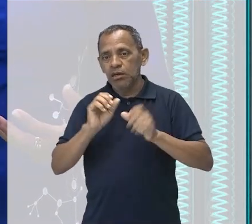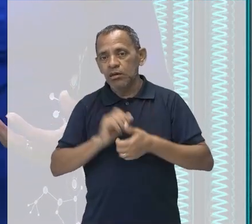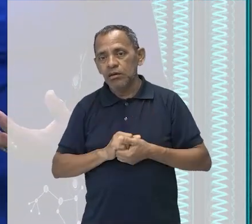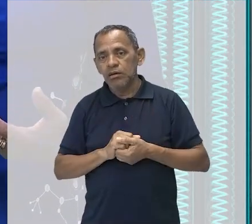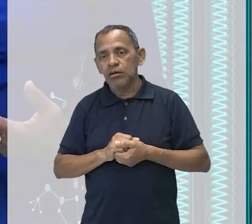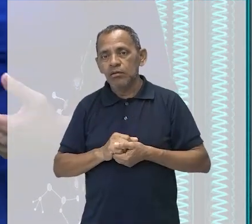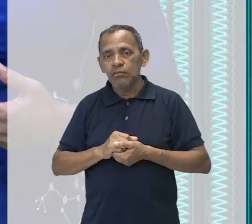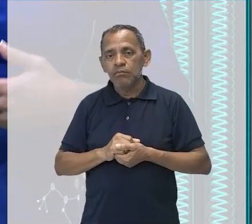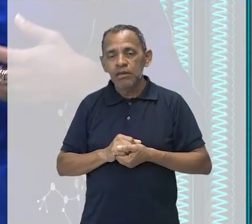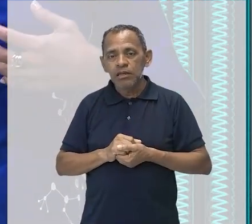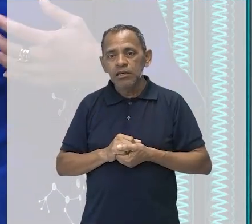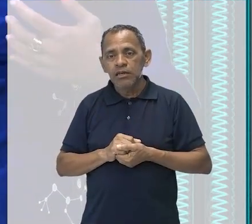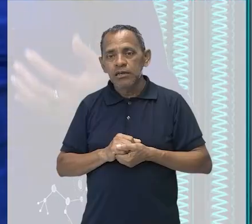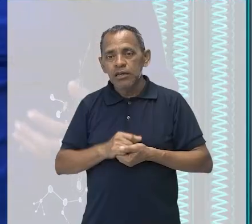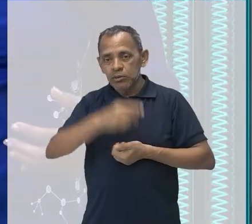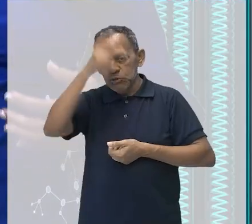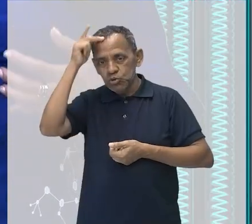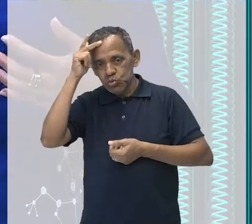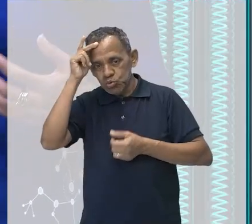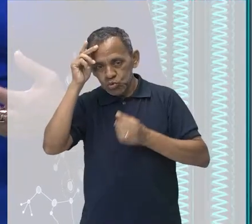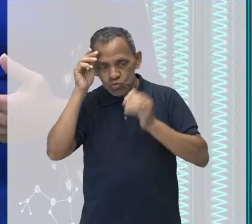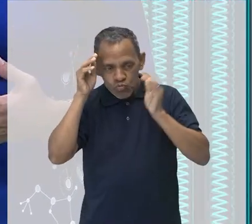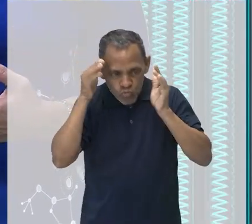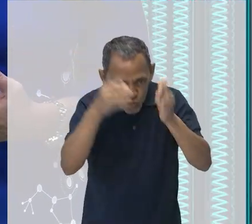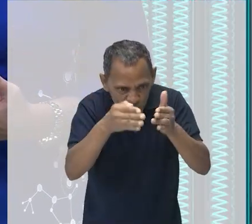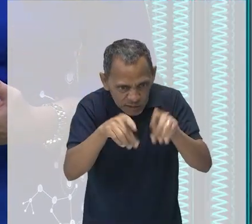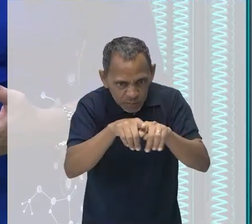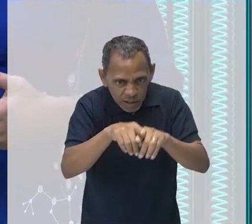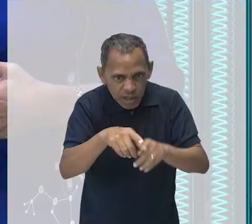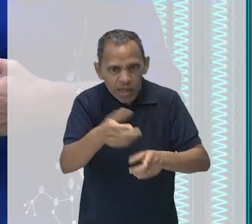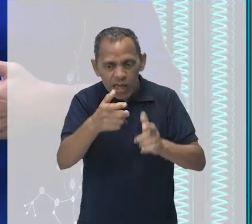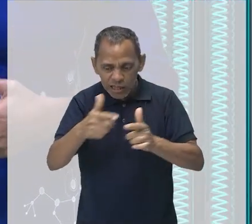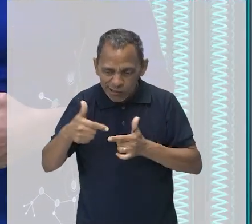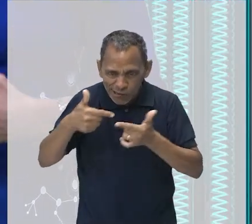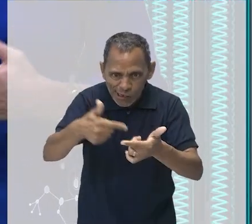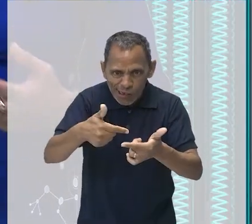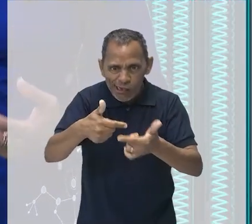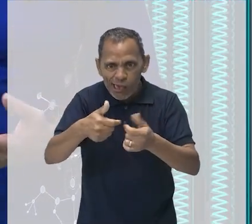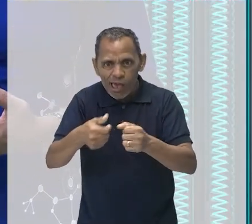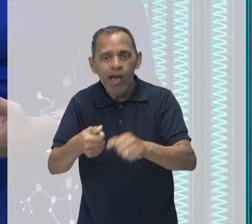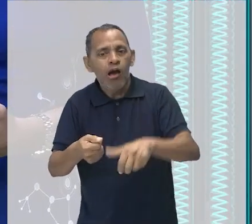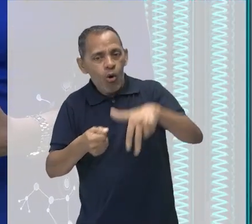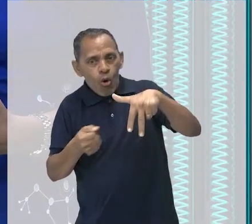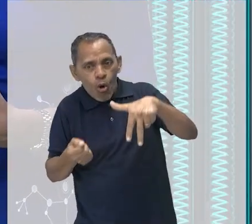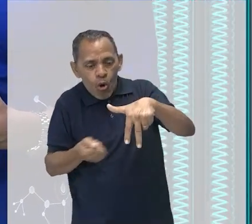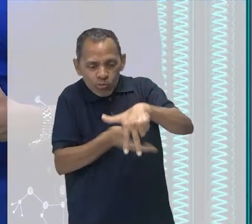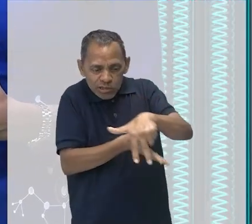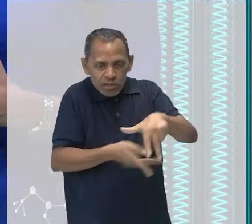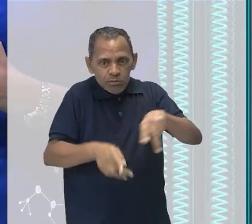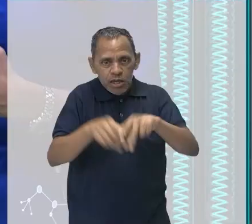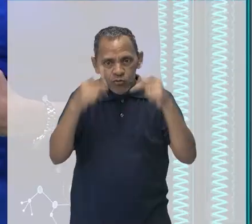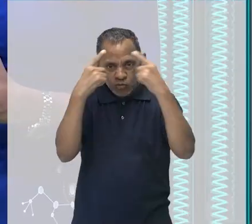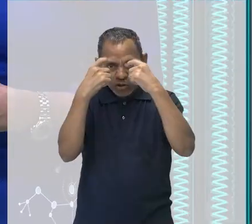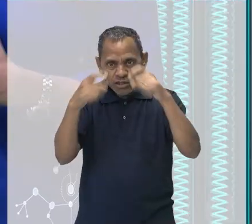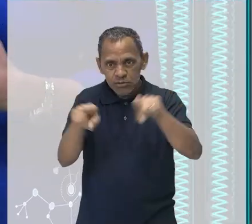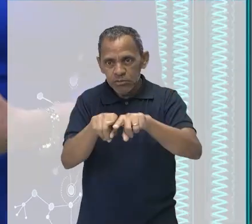pessoas alienadas, acontecem muitas coisas, guerra, corrupção, violência, e muitas